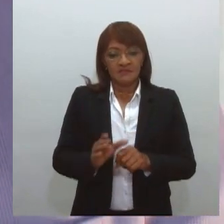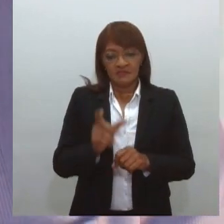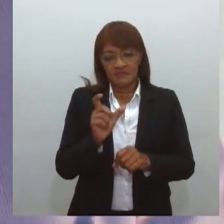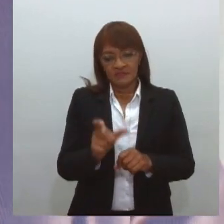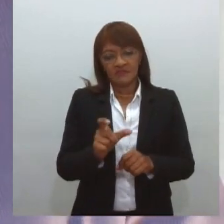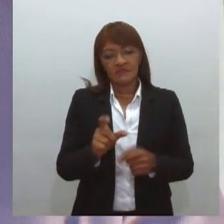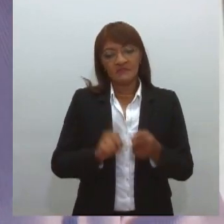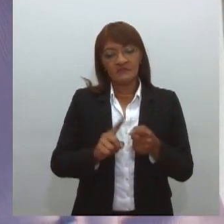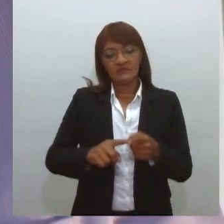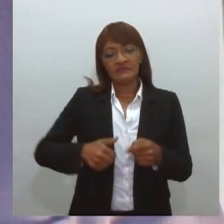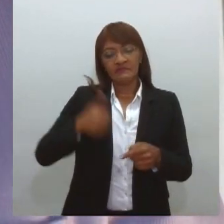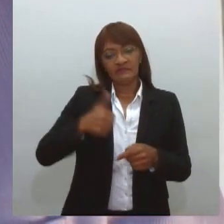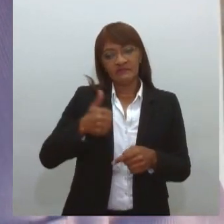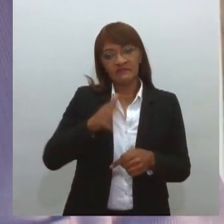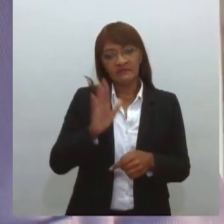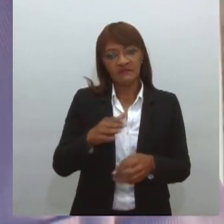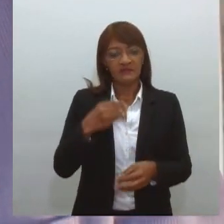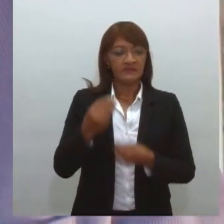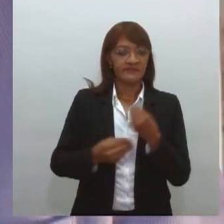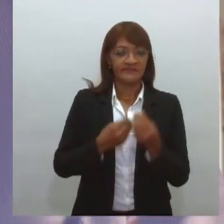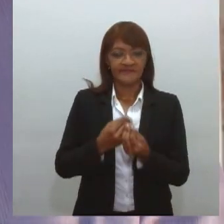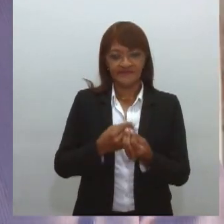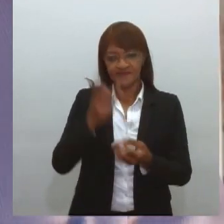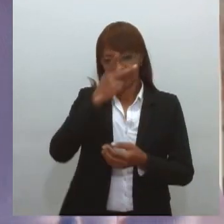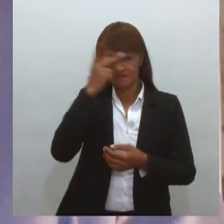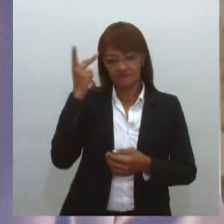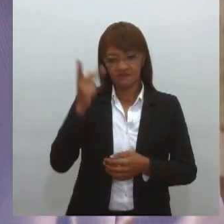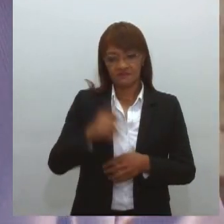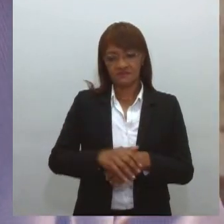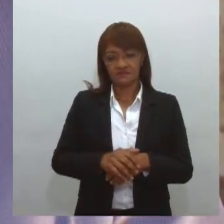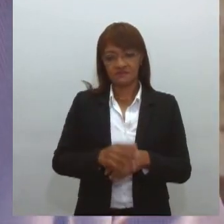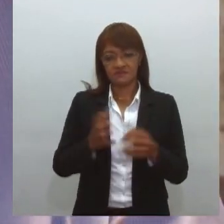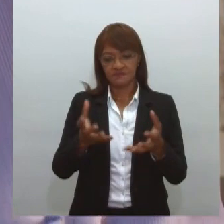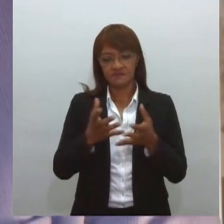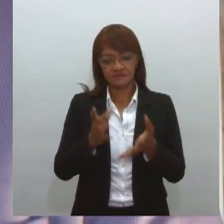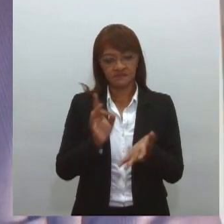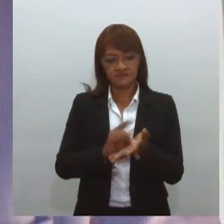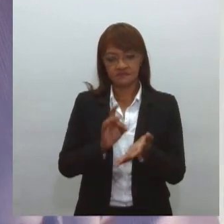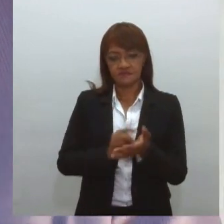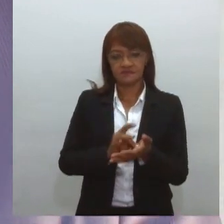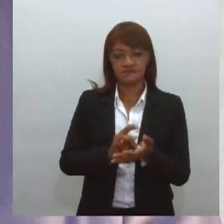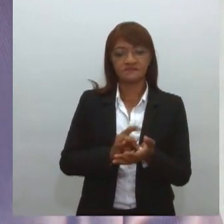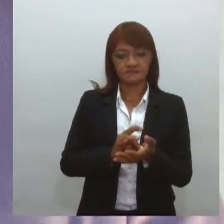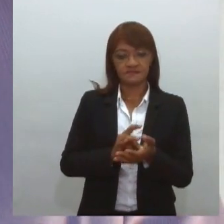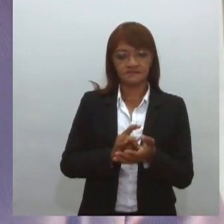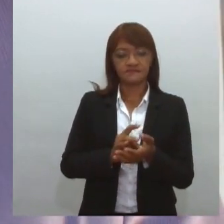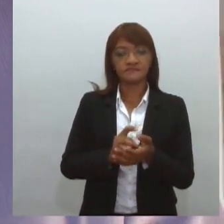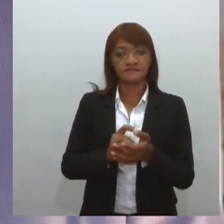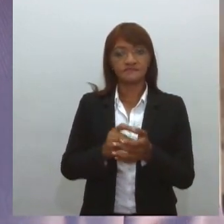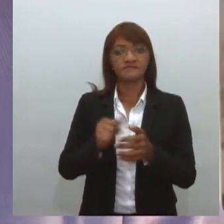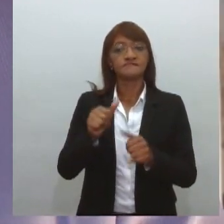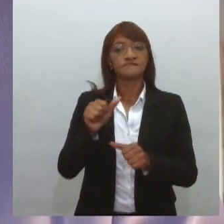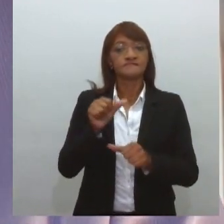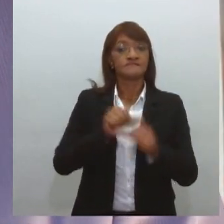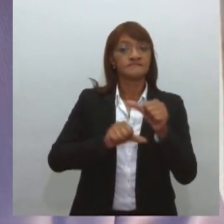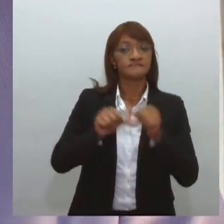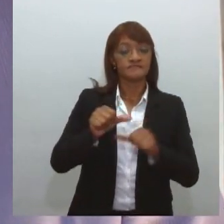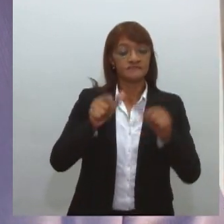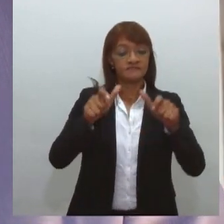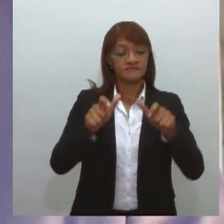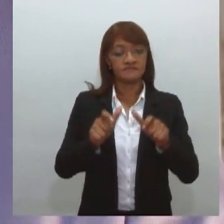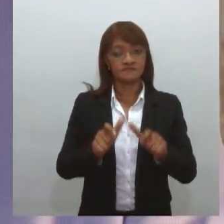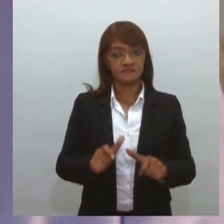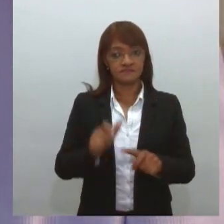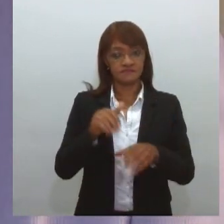título. Então, o eleitor que deseja transferir o seu local de votação ou que vai fazer o primeiro título, aquela pessoa que vai